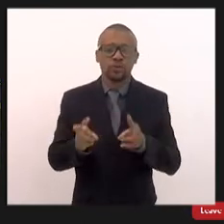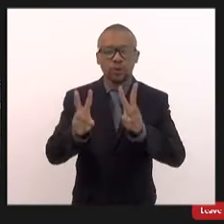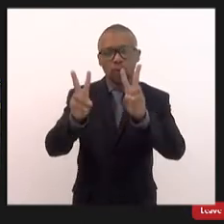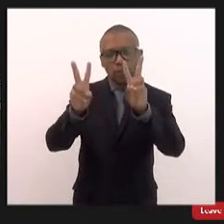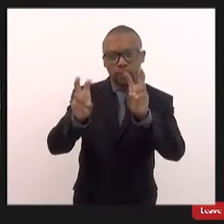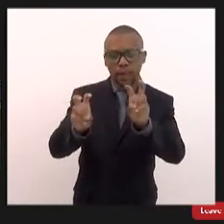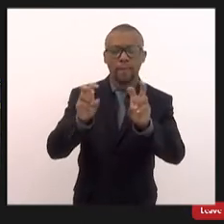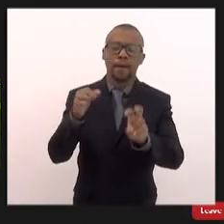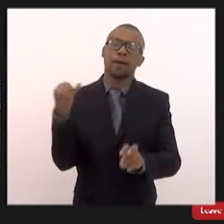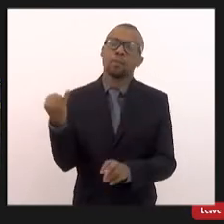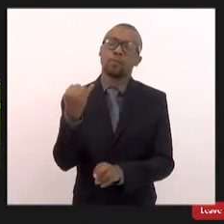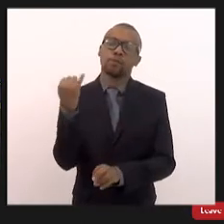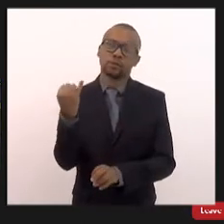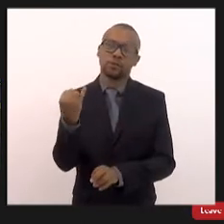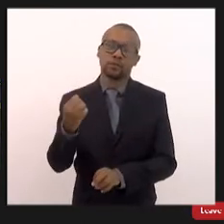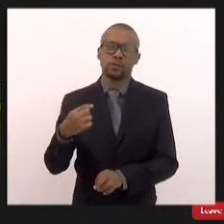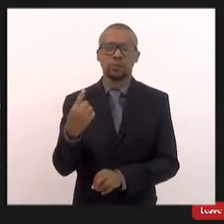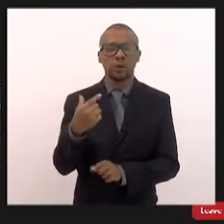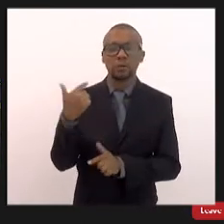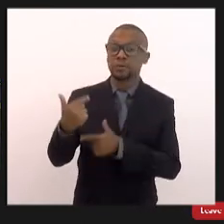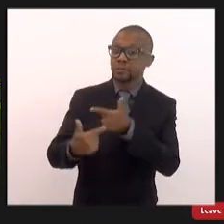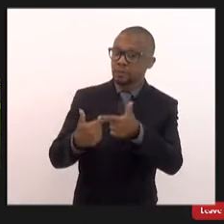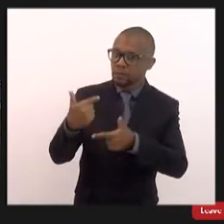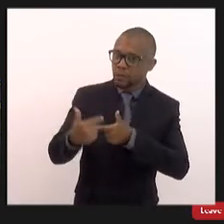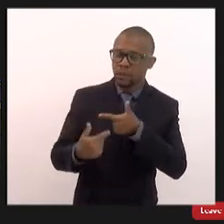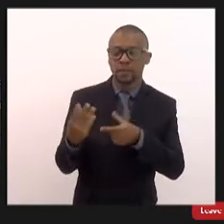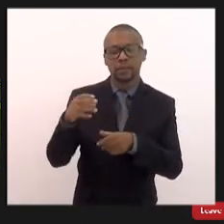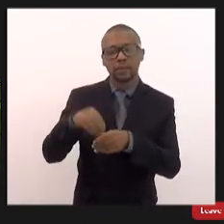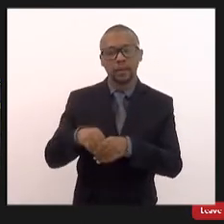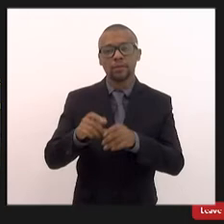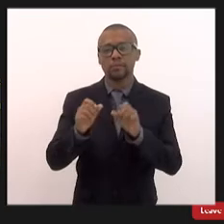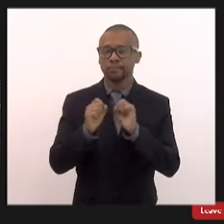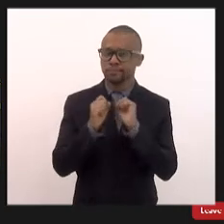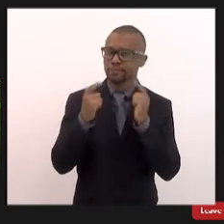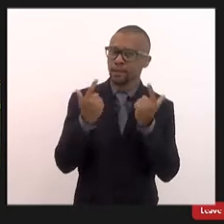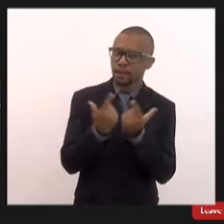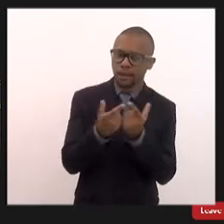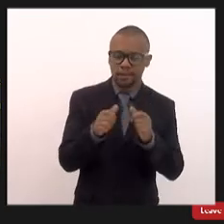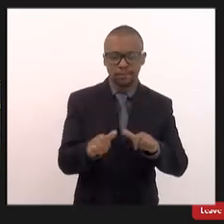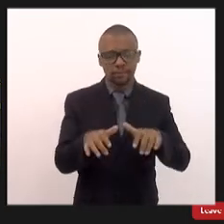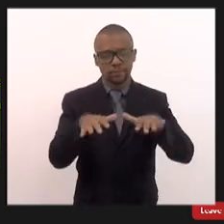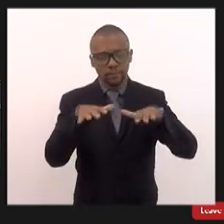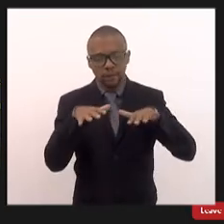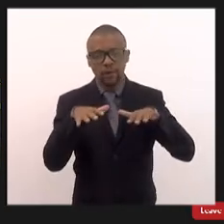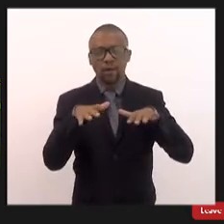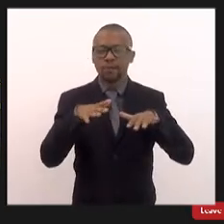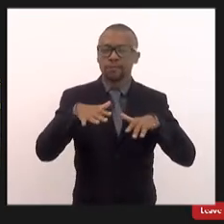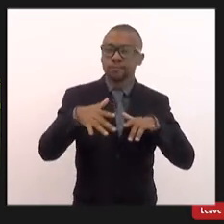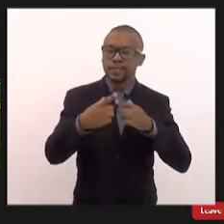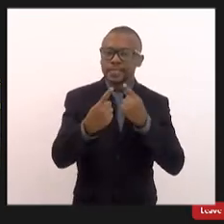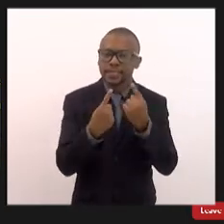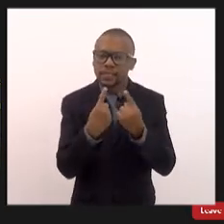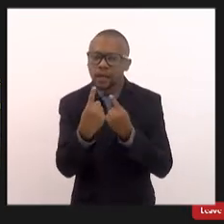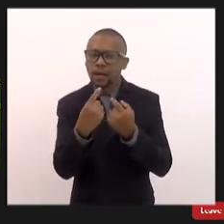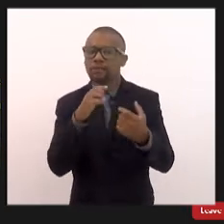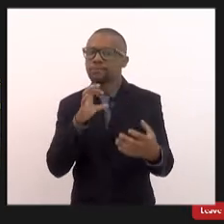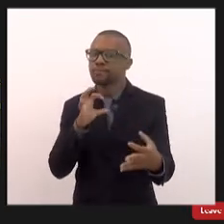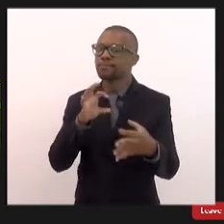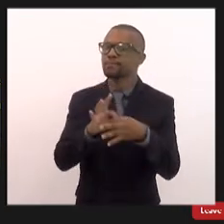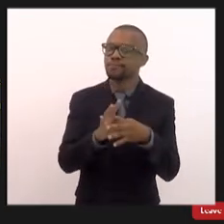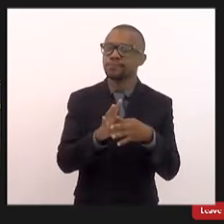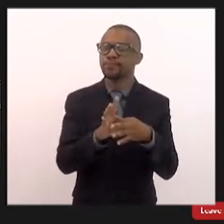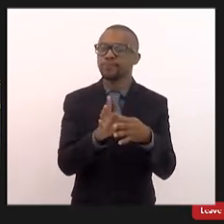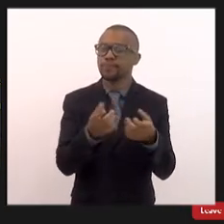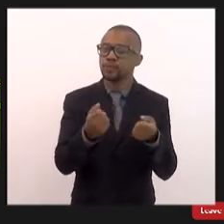no parlamento, não só a partir dessa frente parlamentar, mas principalmente nesse diálogo permanente com os movimentos sociais,